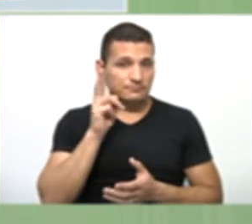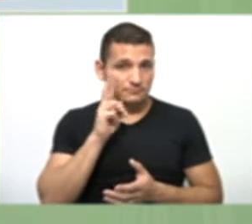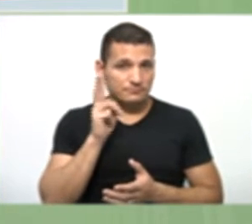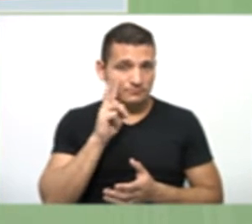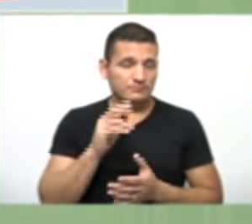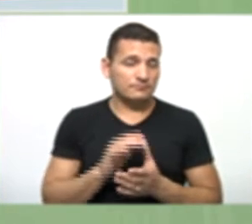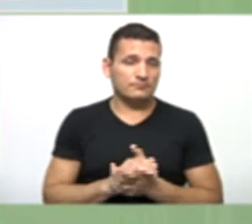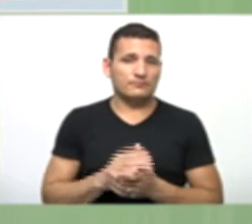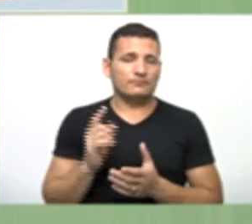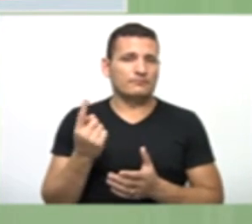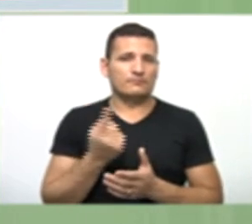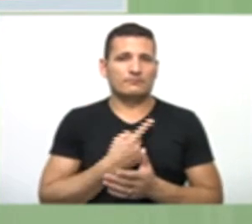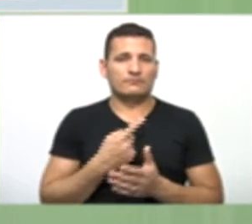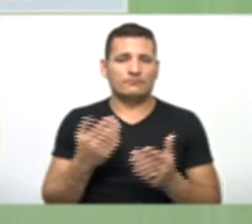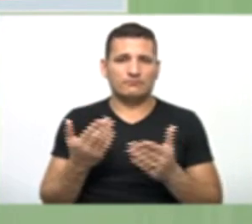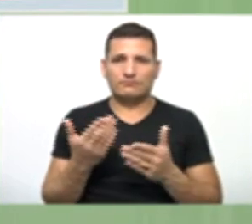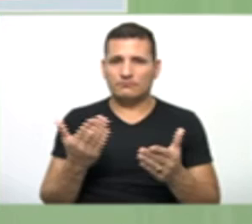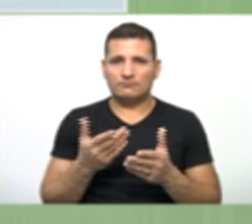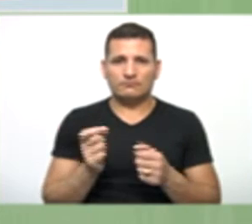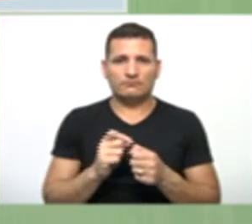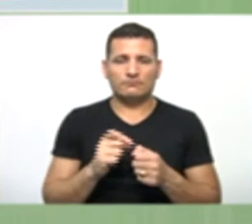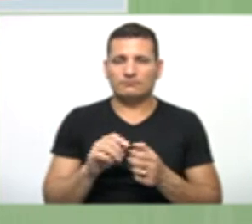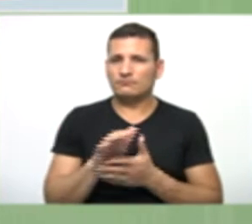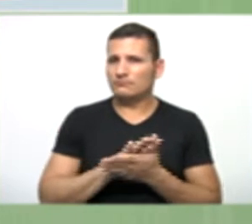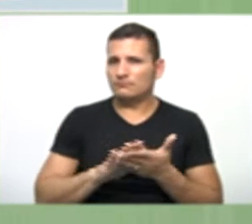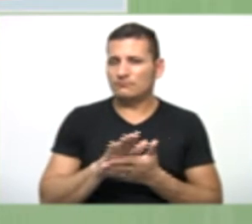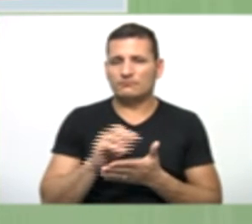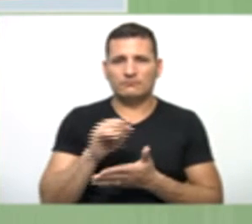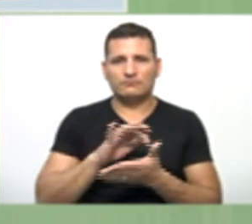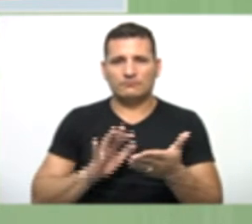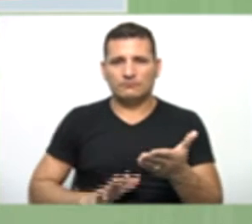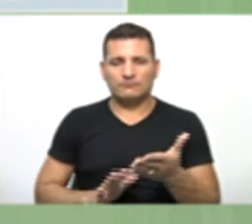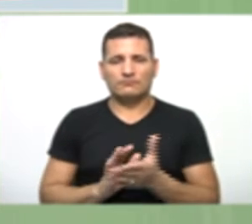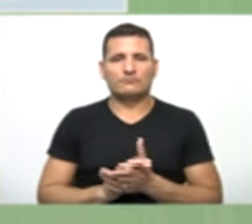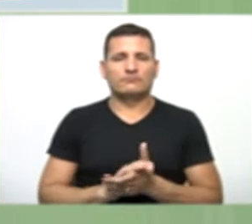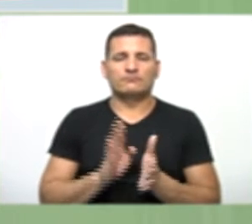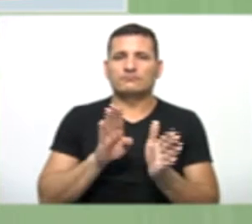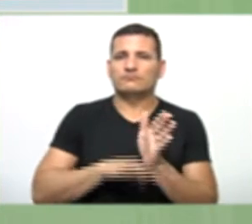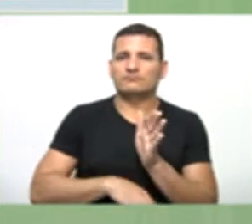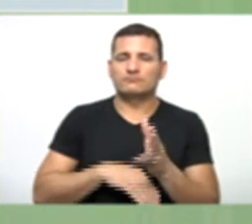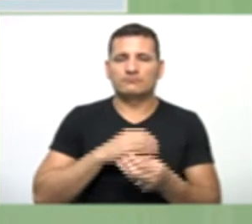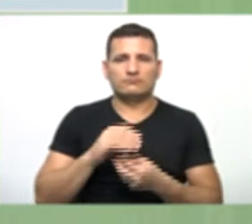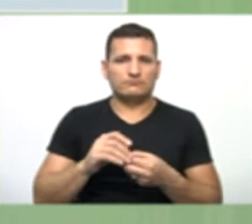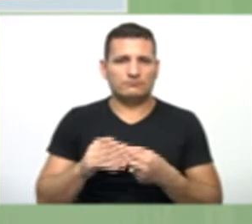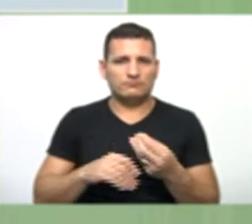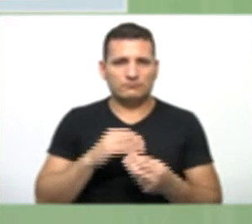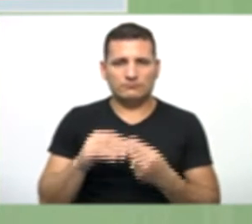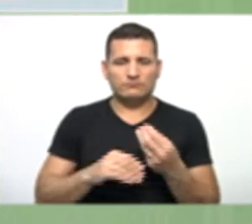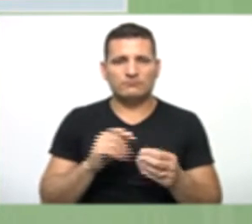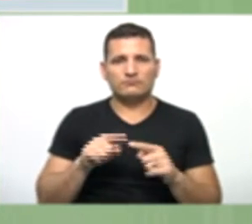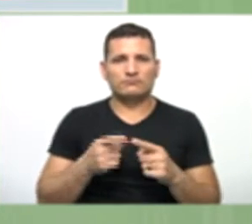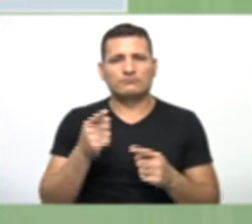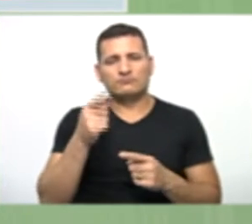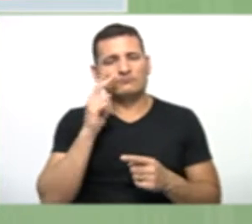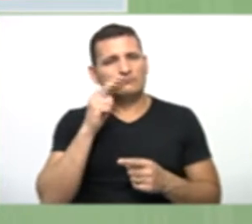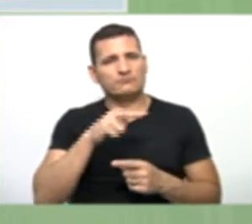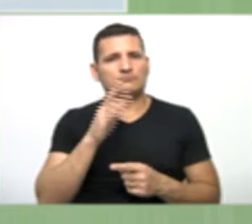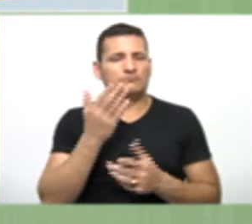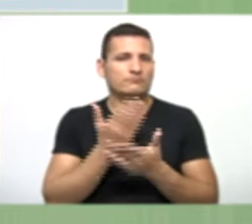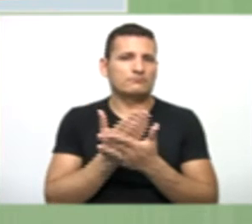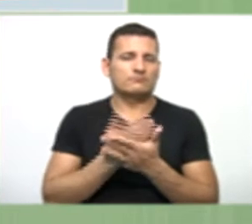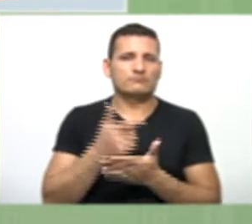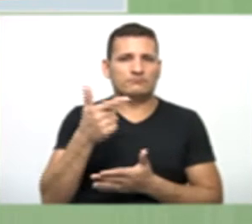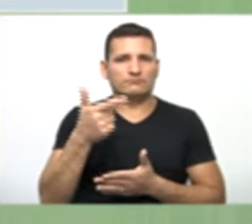nenhuma atividade agora como exemplo de juros de desconto composto, mas isso foi visto lá na aula 2. Então, só